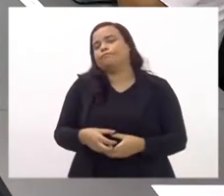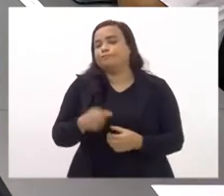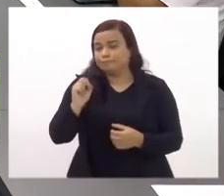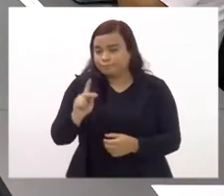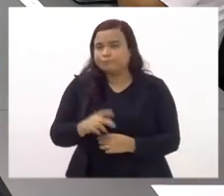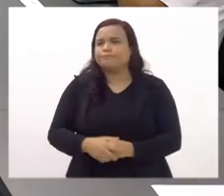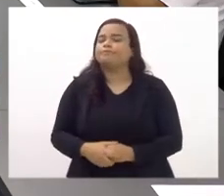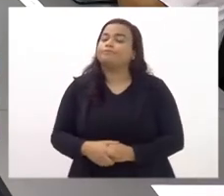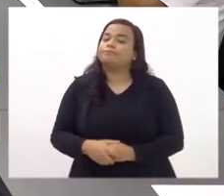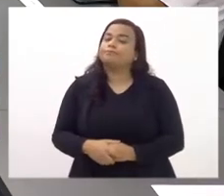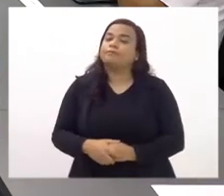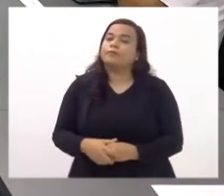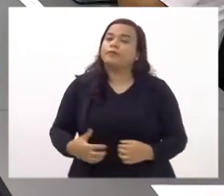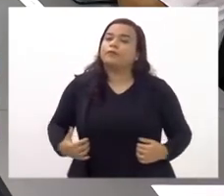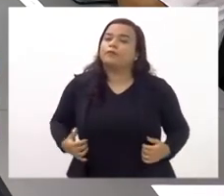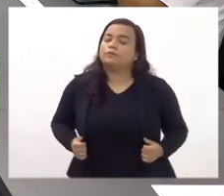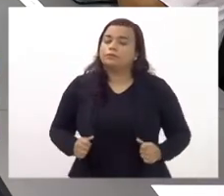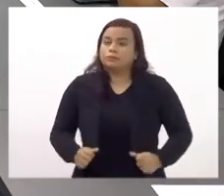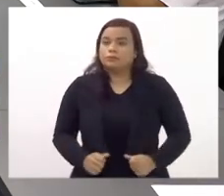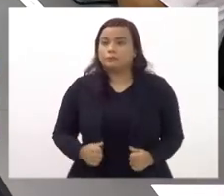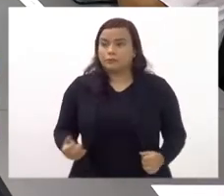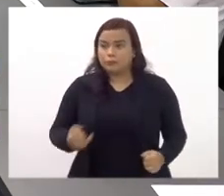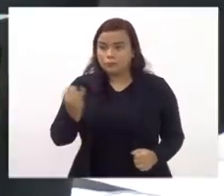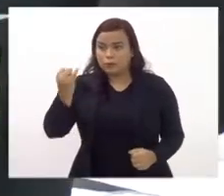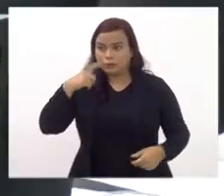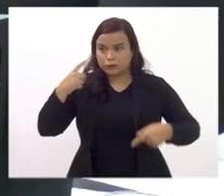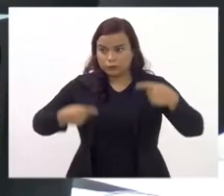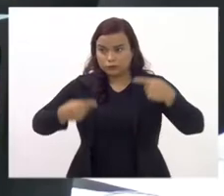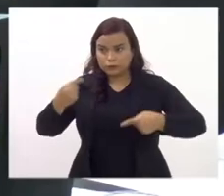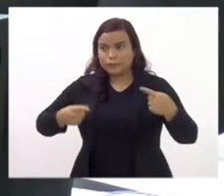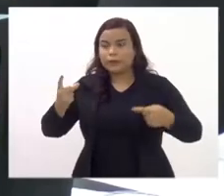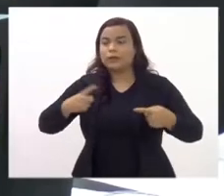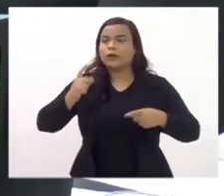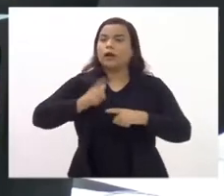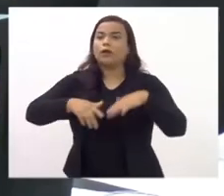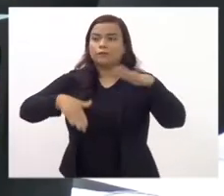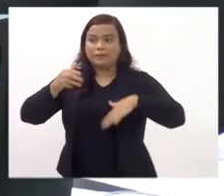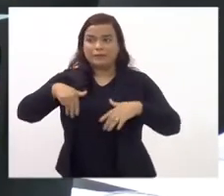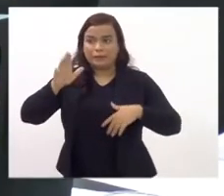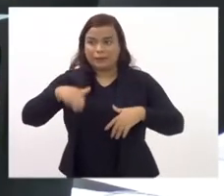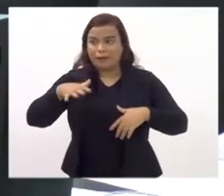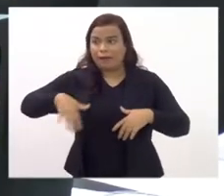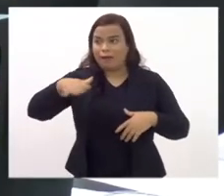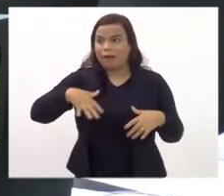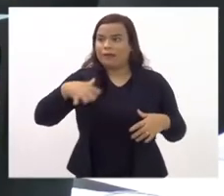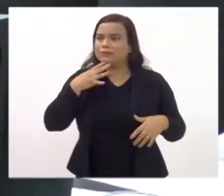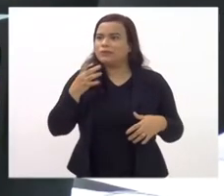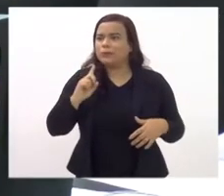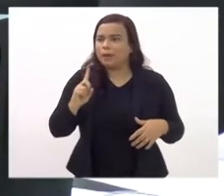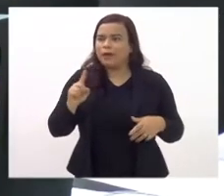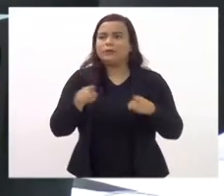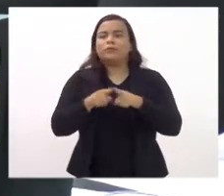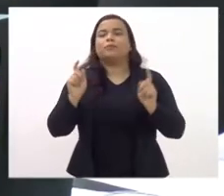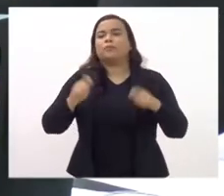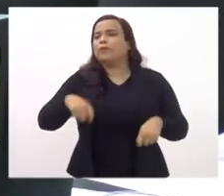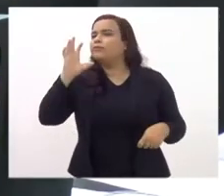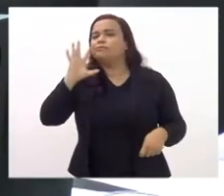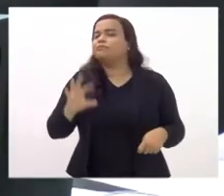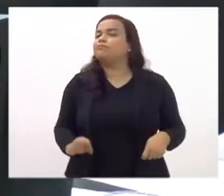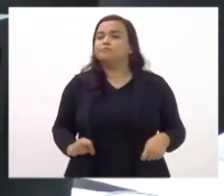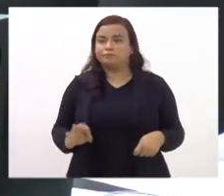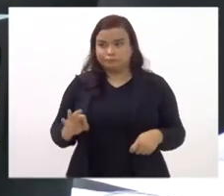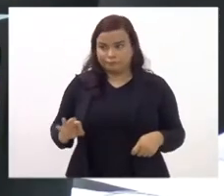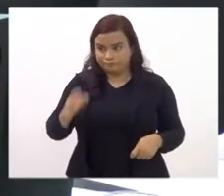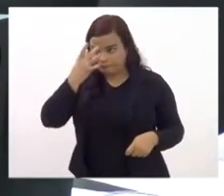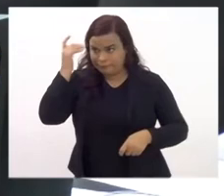bom? Então, é importante mesmo, porque é um debate que, às vezes, quem não é, inclusive, da área, pode não entender, os membros do governo que estão